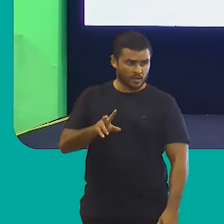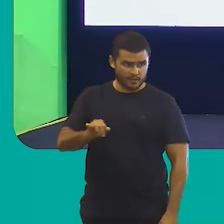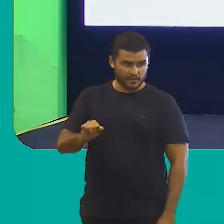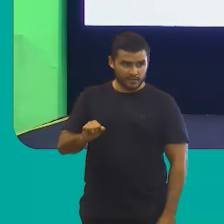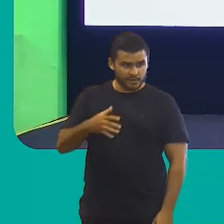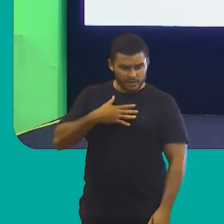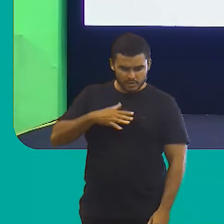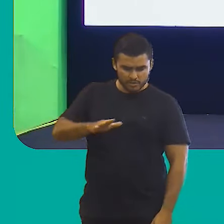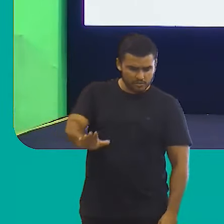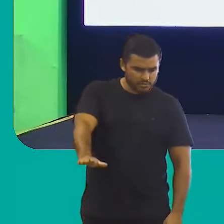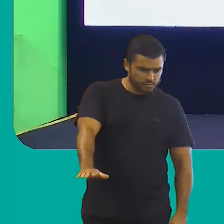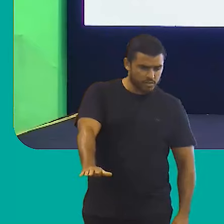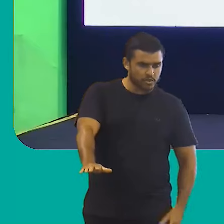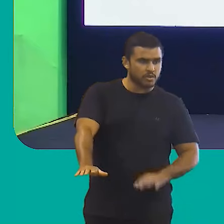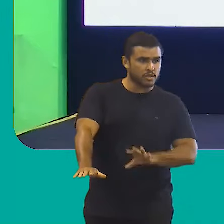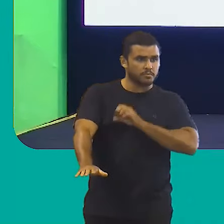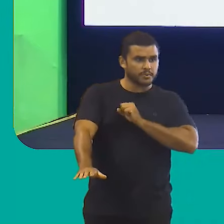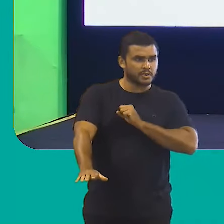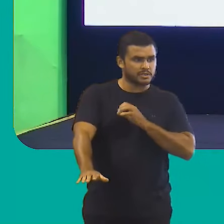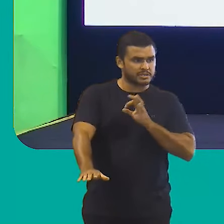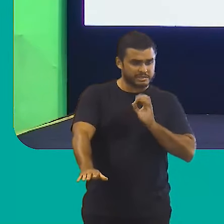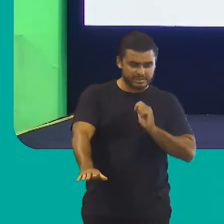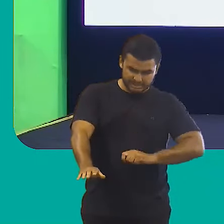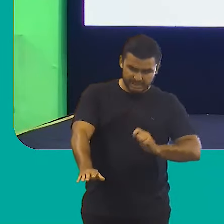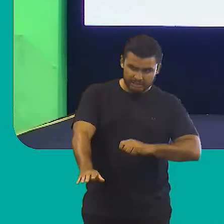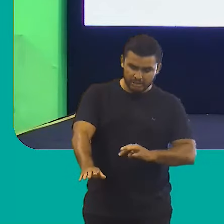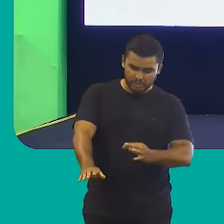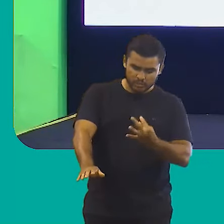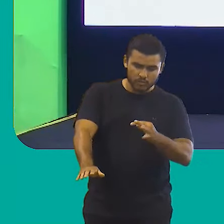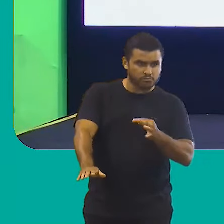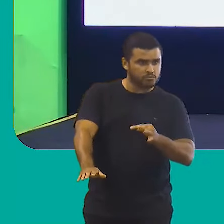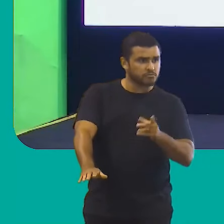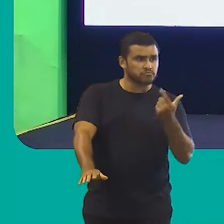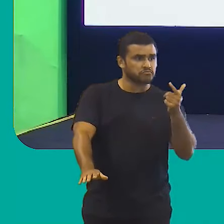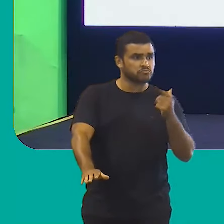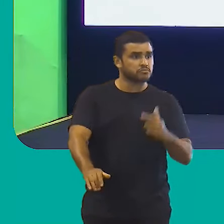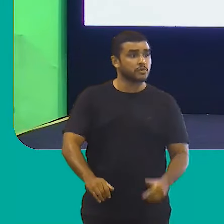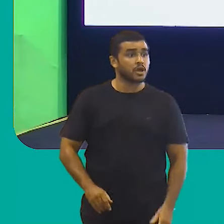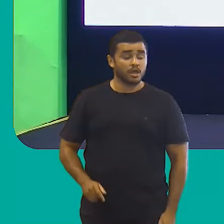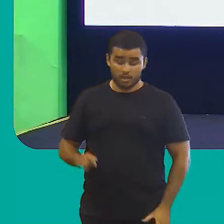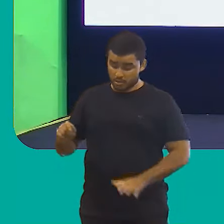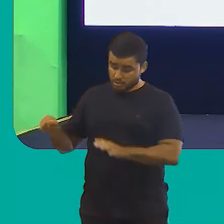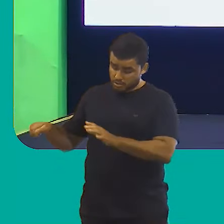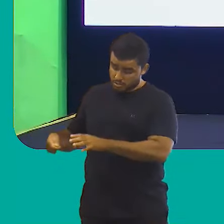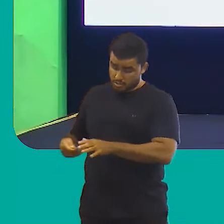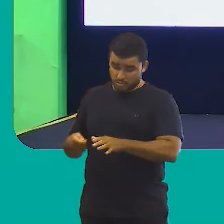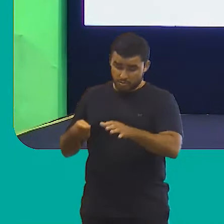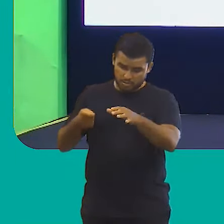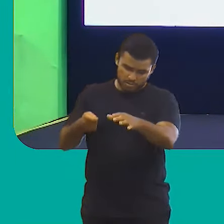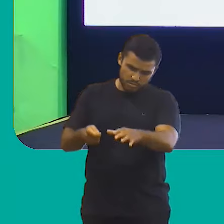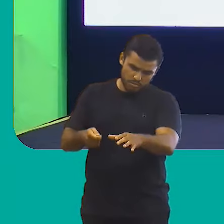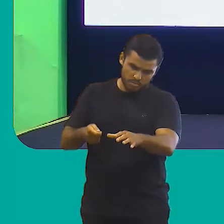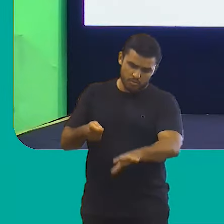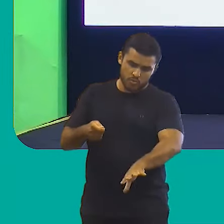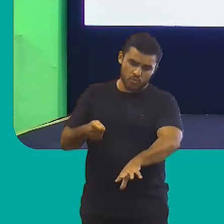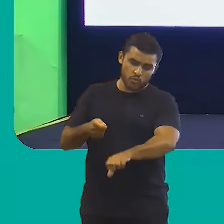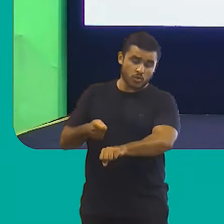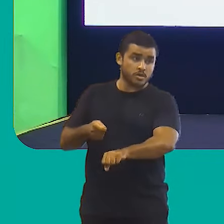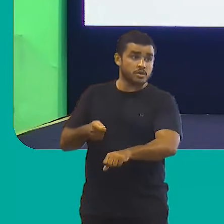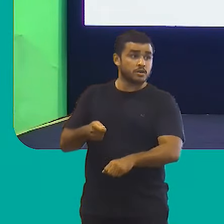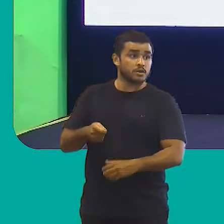não. É uma corrente específica que fica presa no fundo da panela. E quando passa corrente